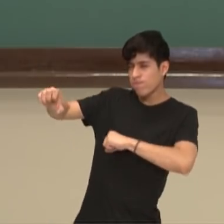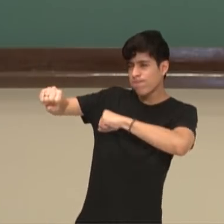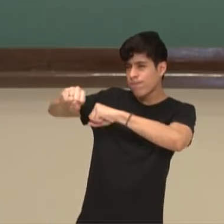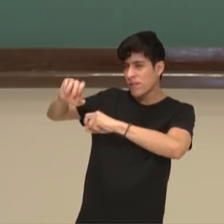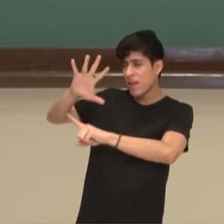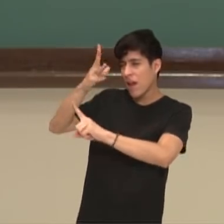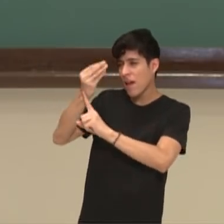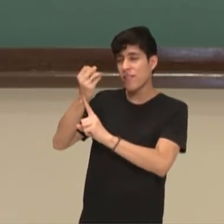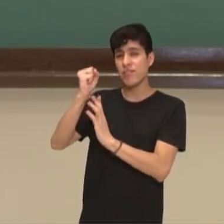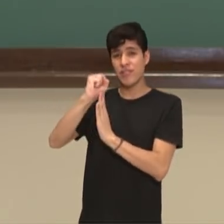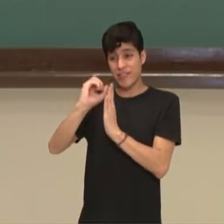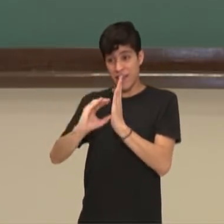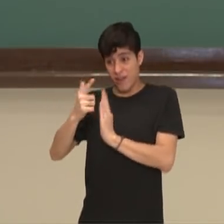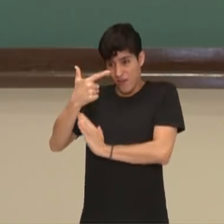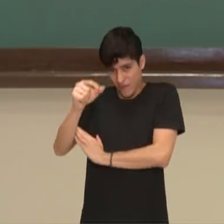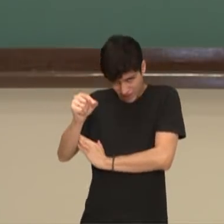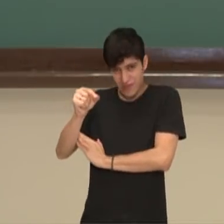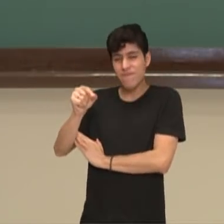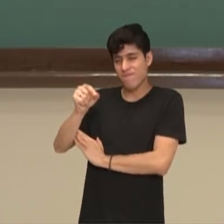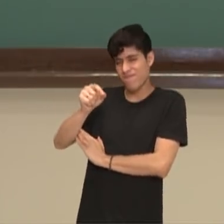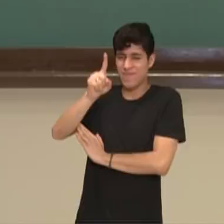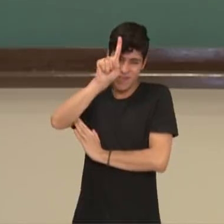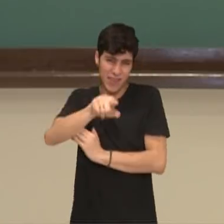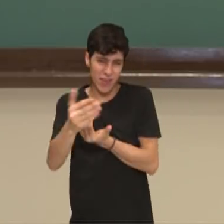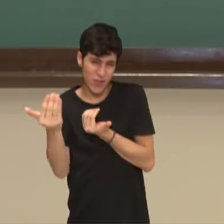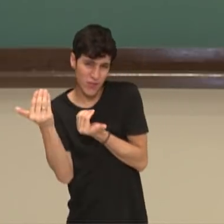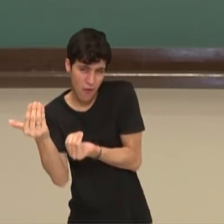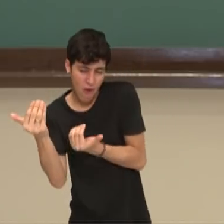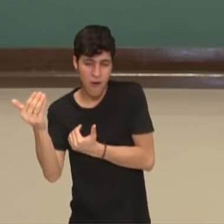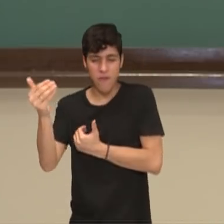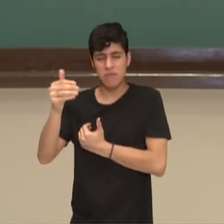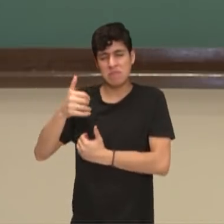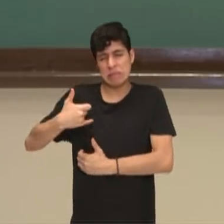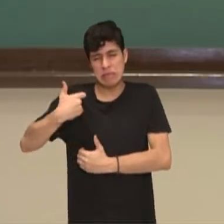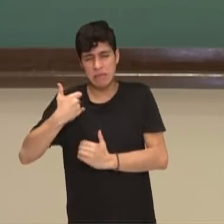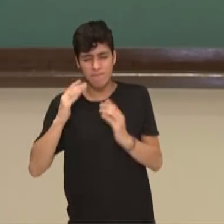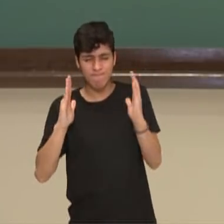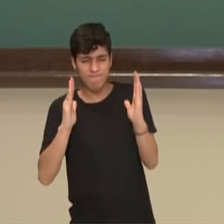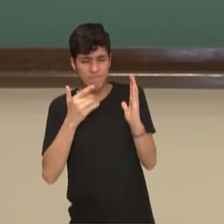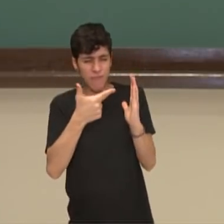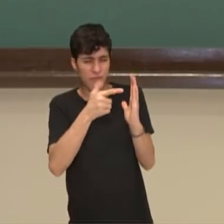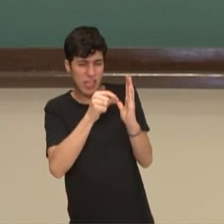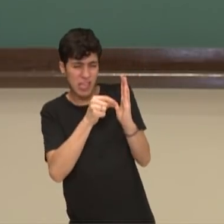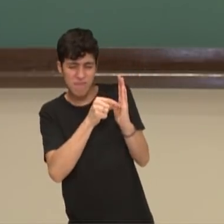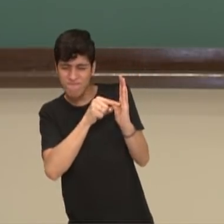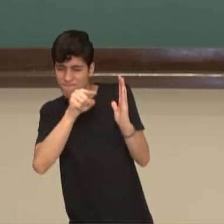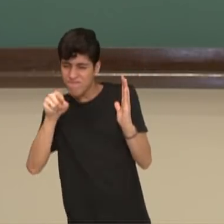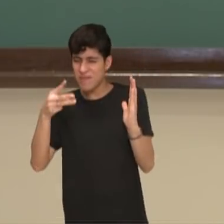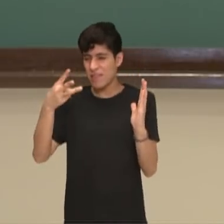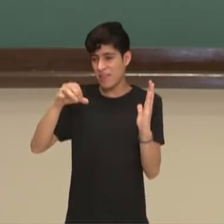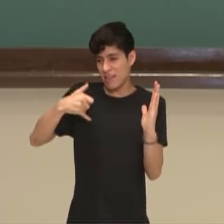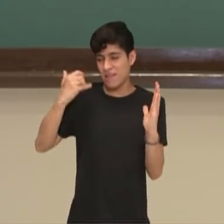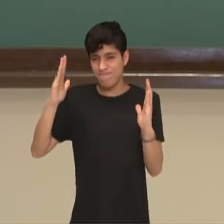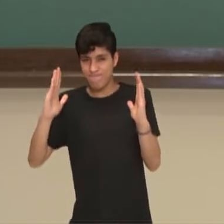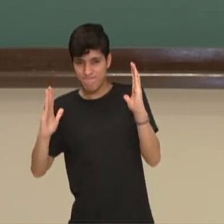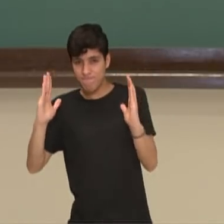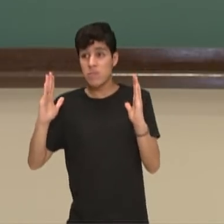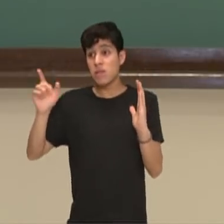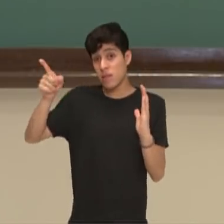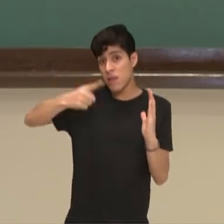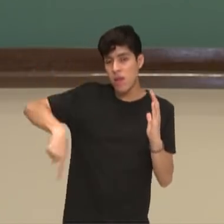século XX, os jovens, a gente tem que entender que são jovens, nas suas casas de 20 anos, 20 e poucos, 30 e poucos anos,